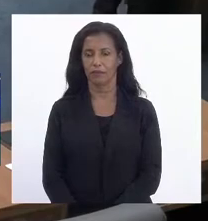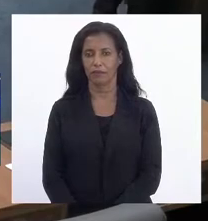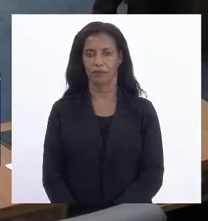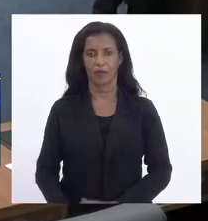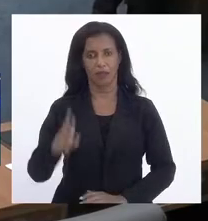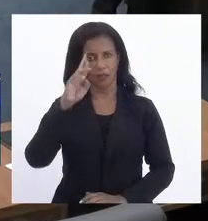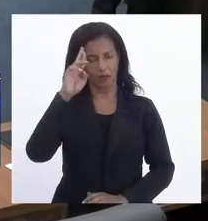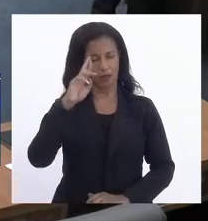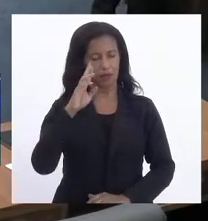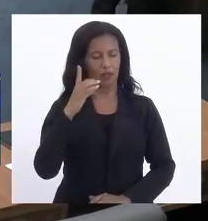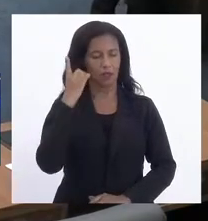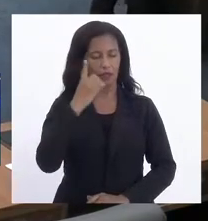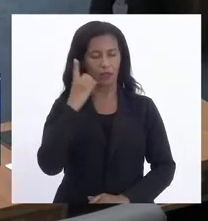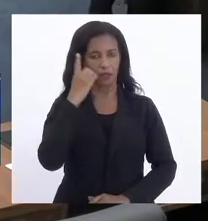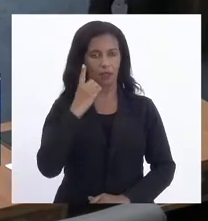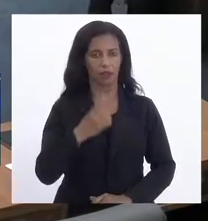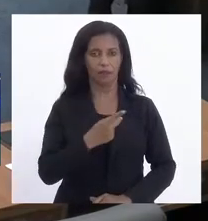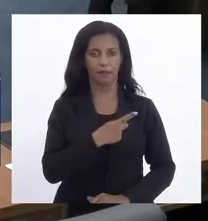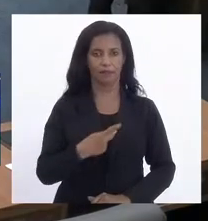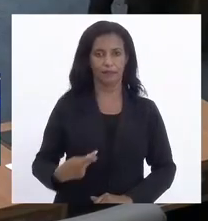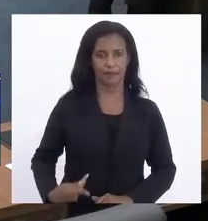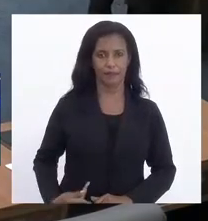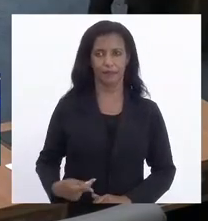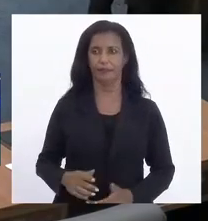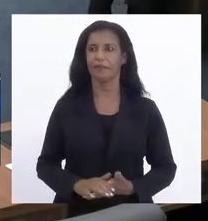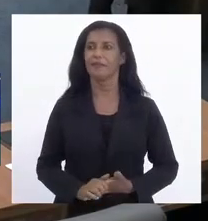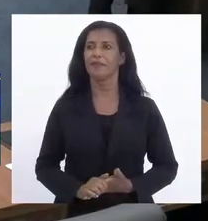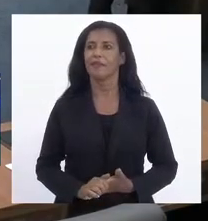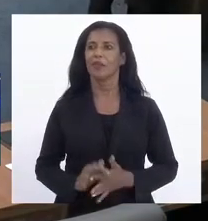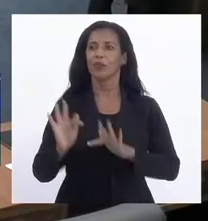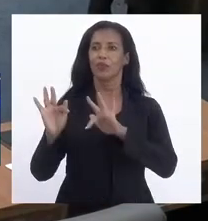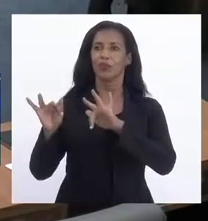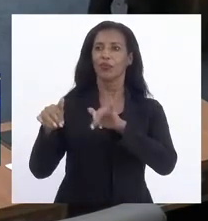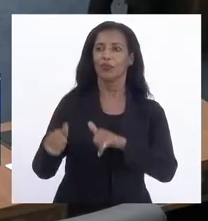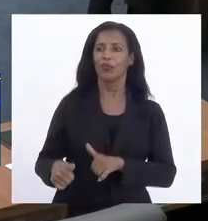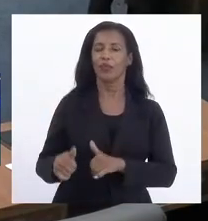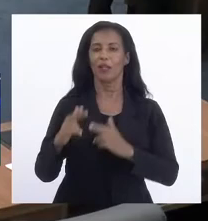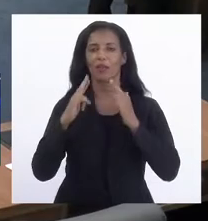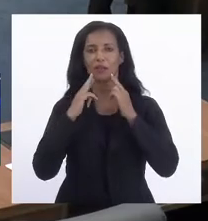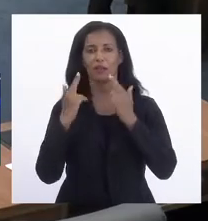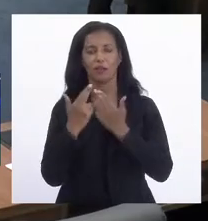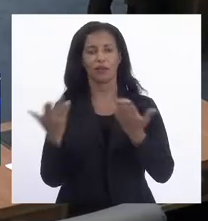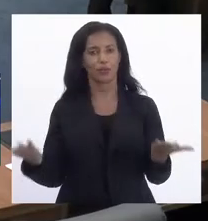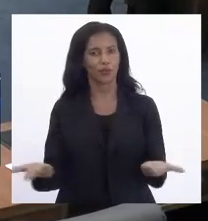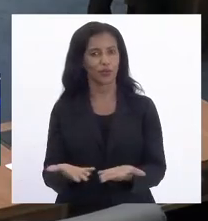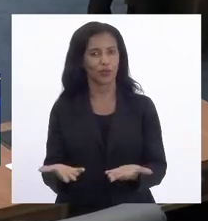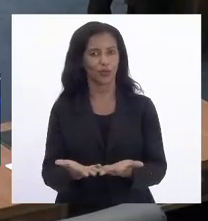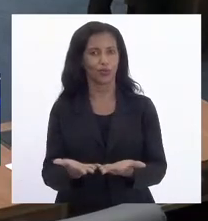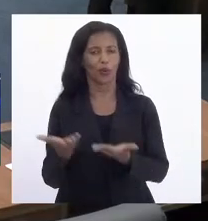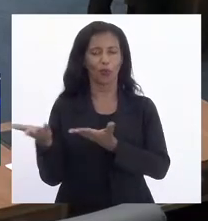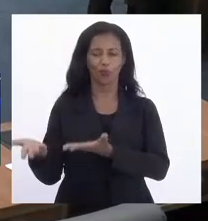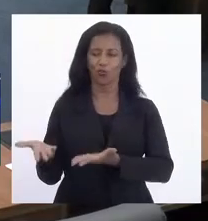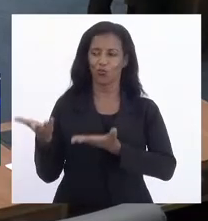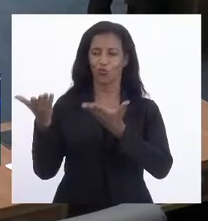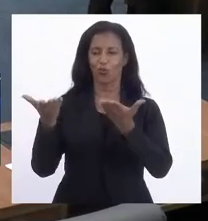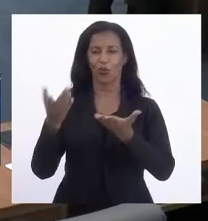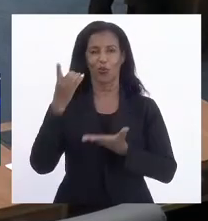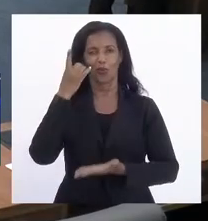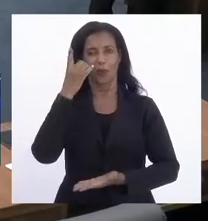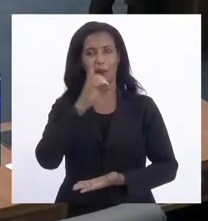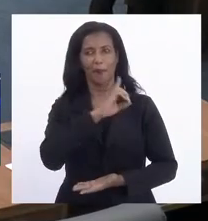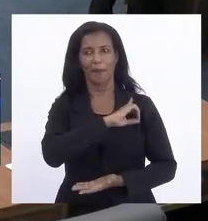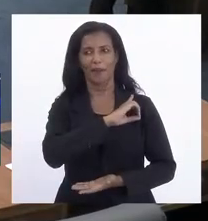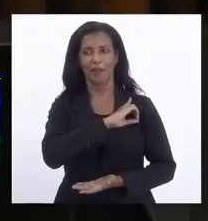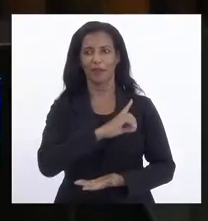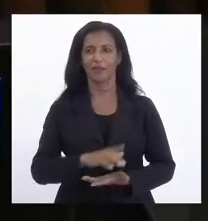Senhora deputada, presidente do expediente final da sessão de hoje, nobre deputada